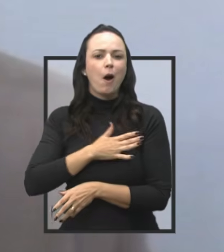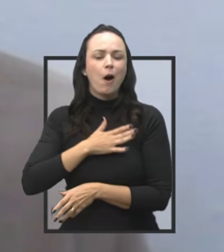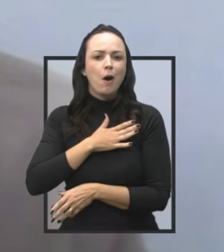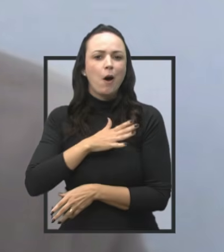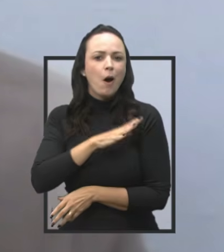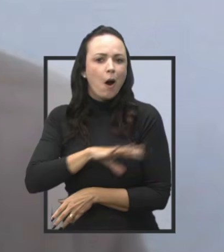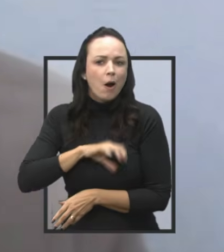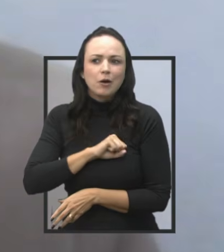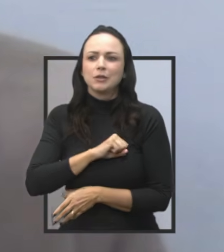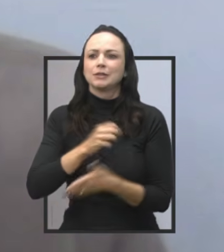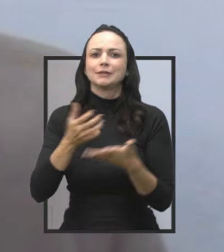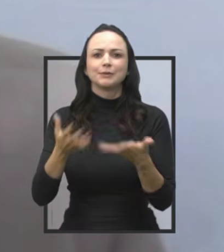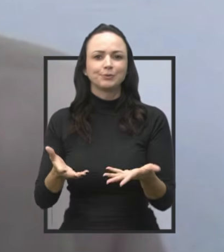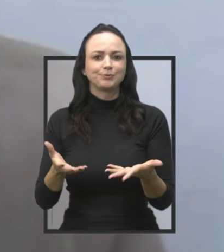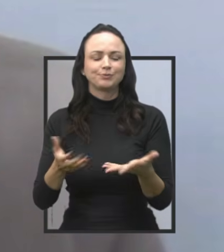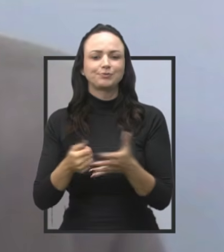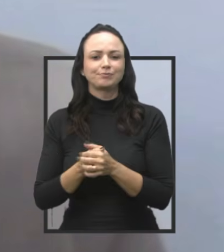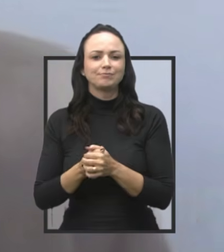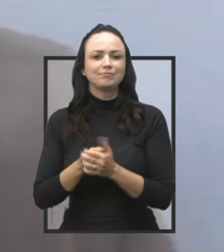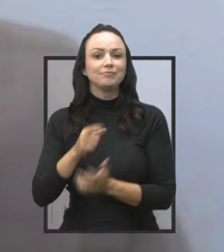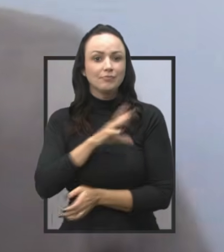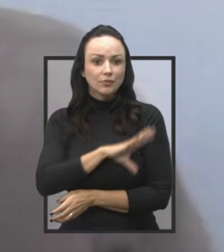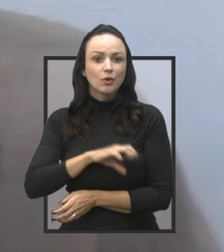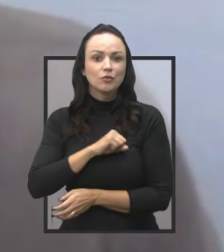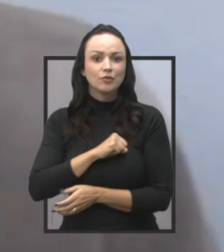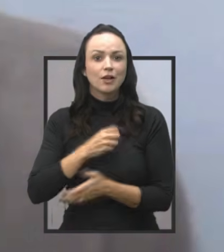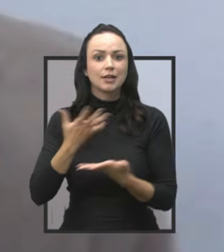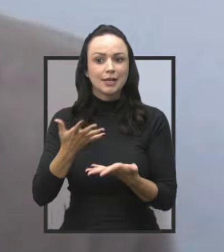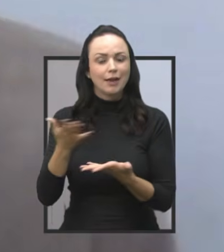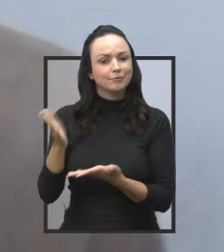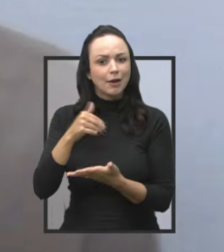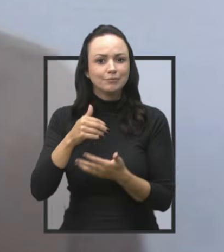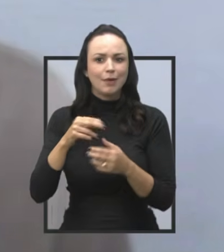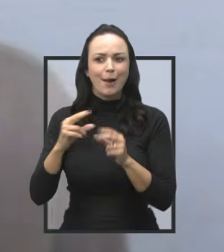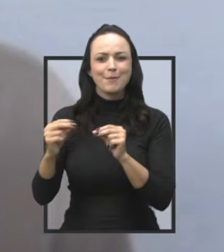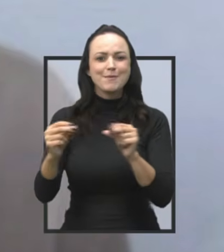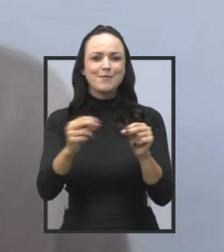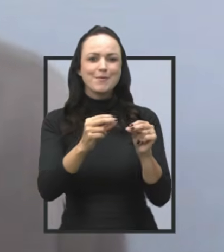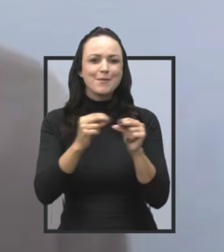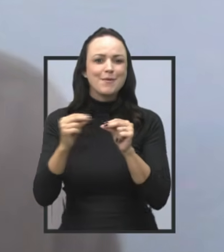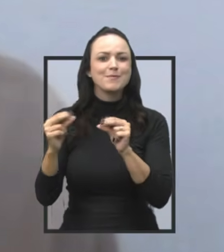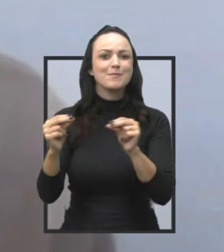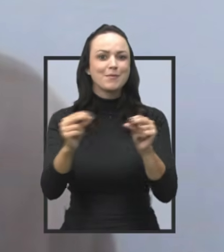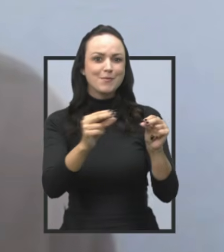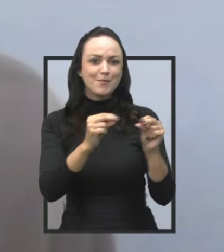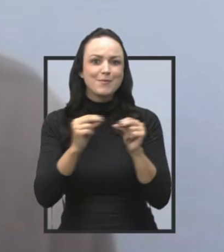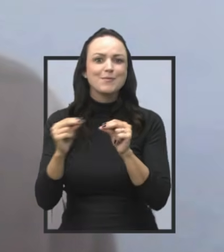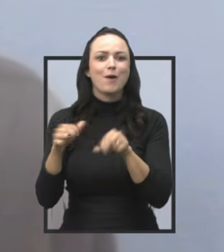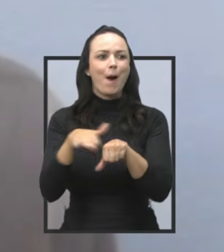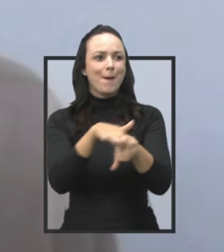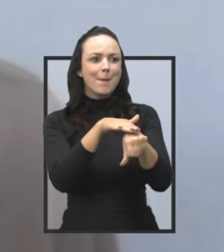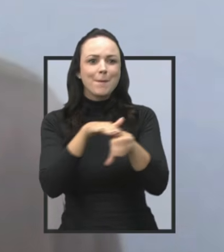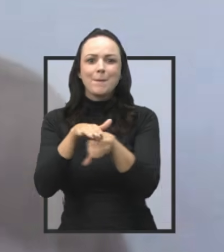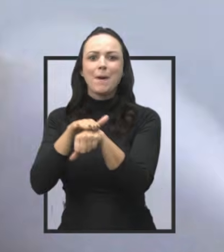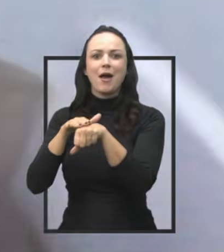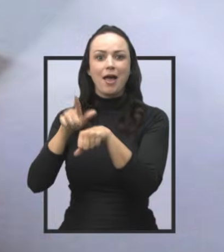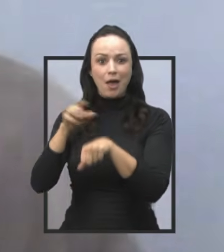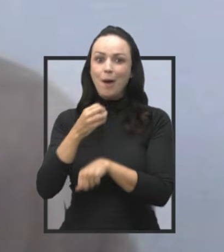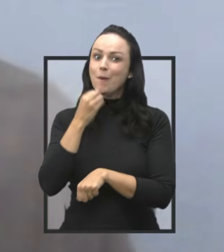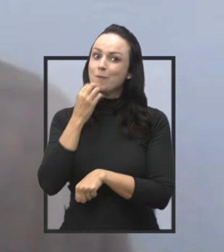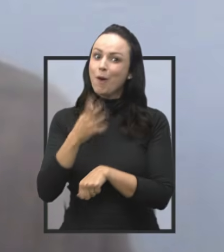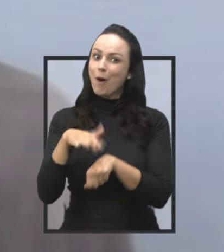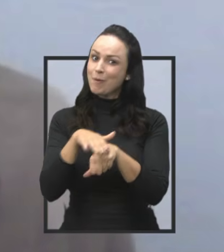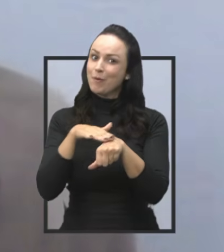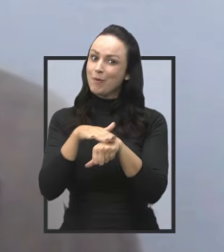gostava, sabe? Gostava de desenvolver uma conversa, de ter uma conversa. E era uma